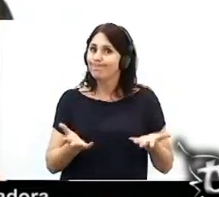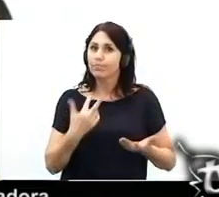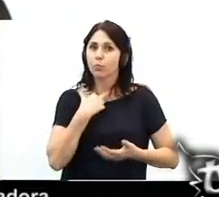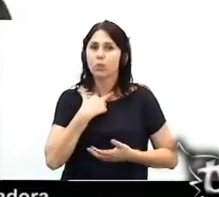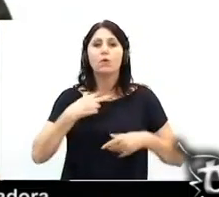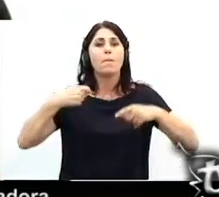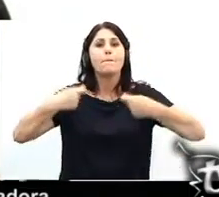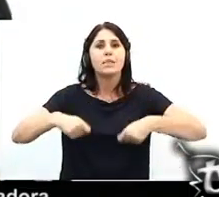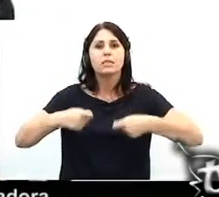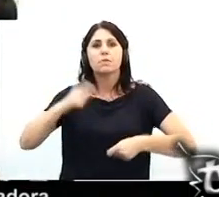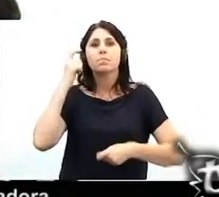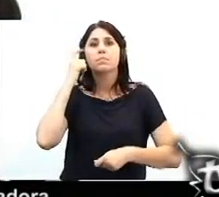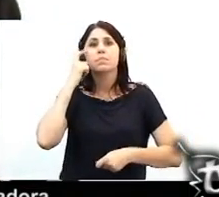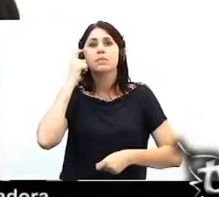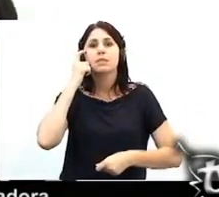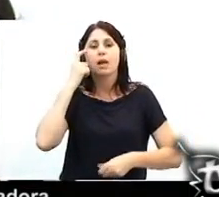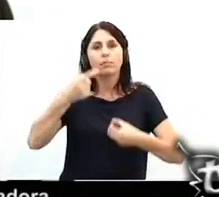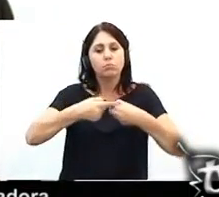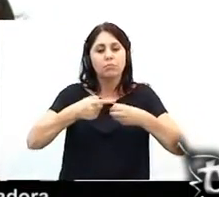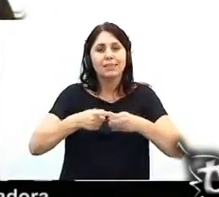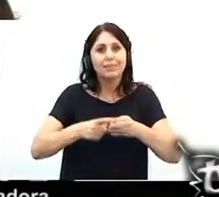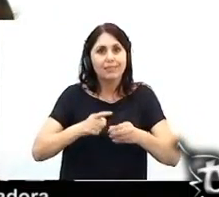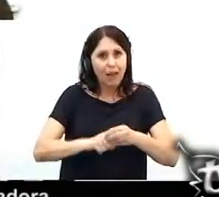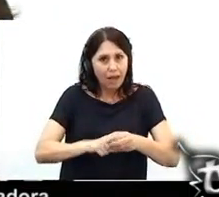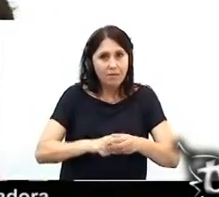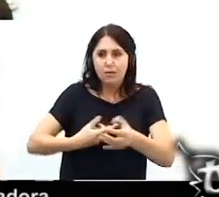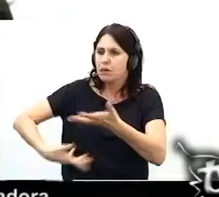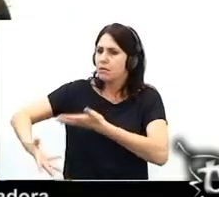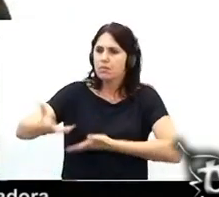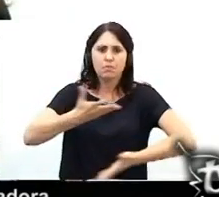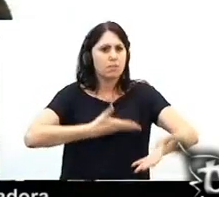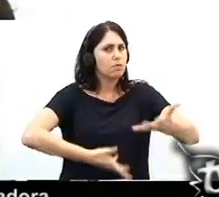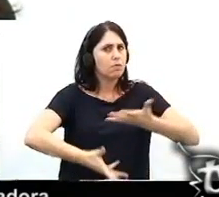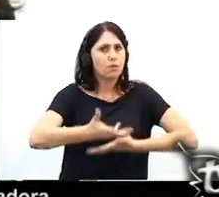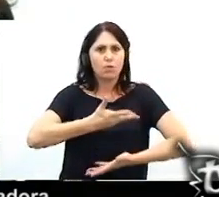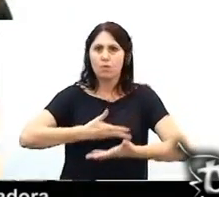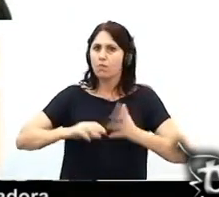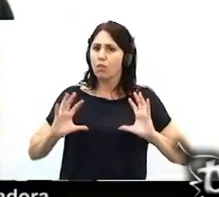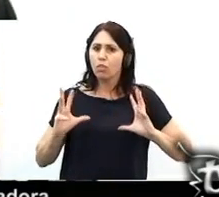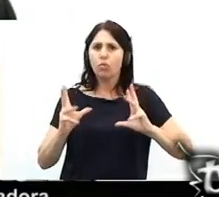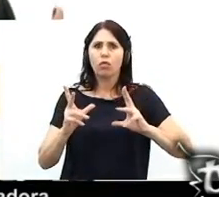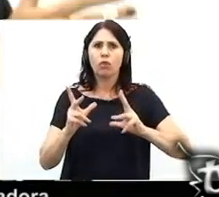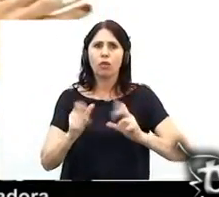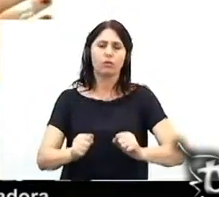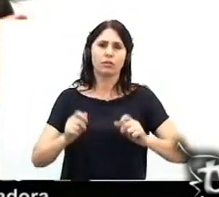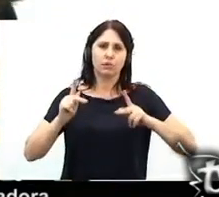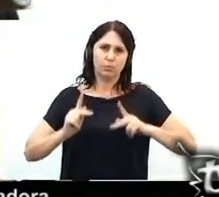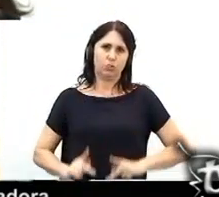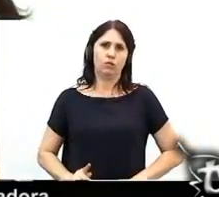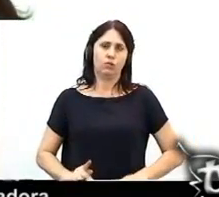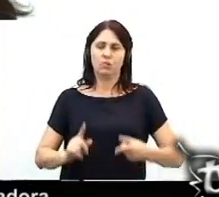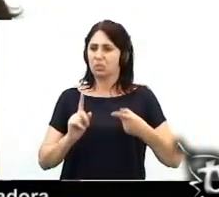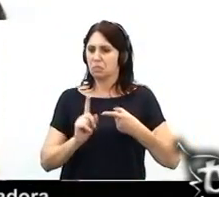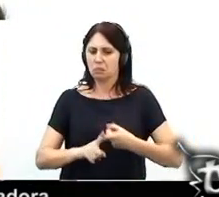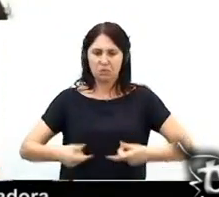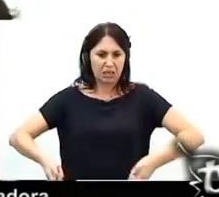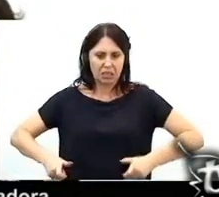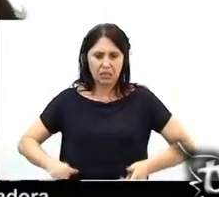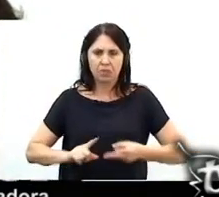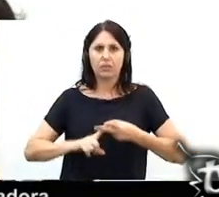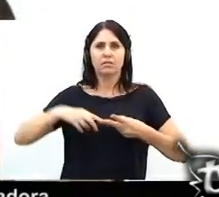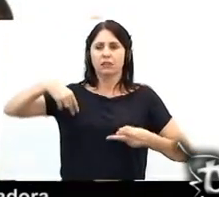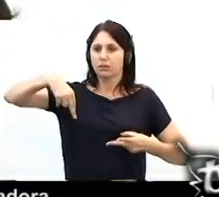mais a questão dos cadeirantes que precisam se locomover para as entidades que defendem o seu